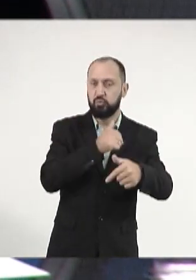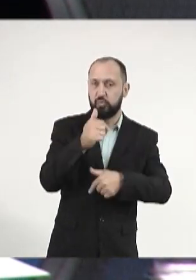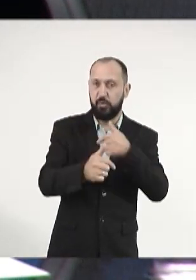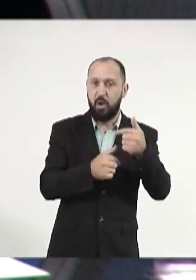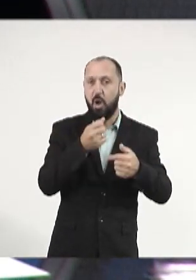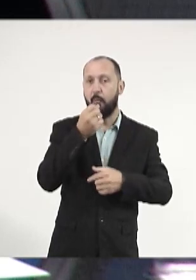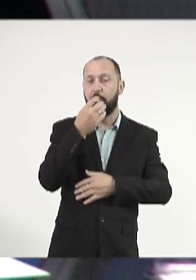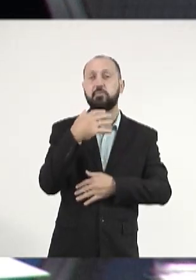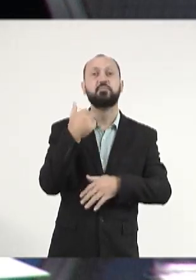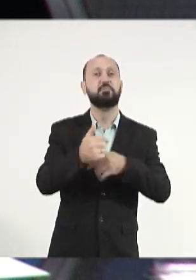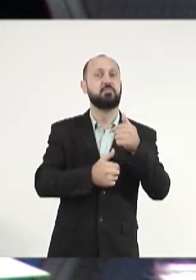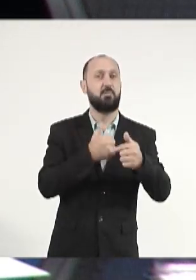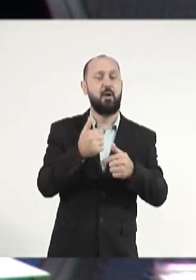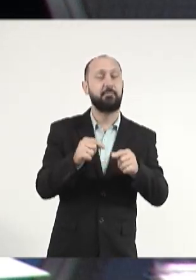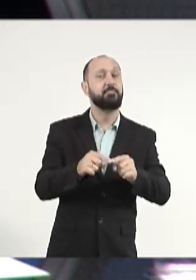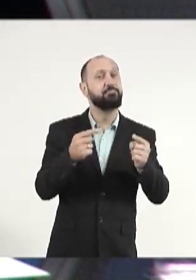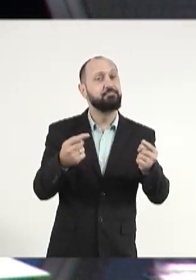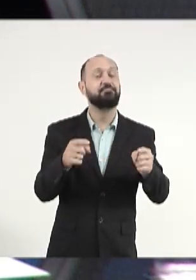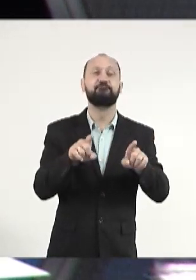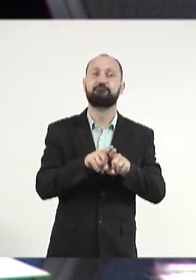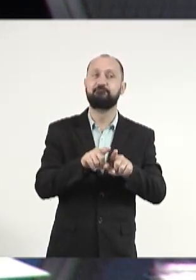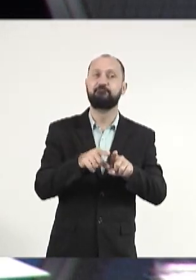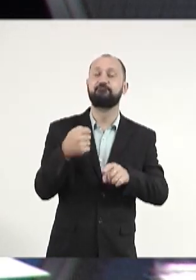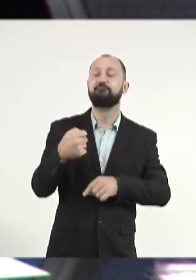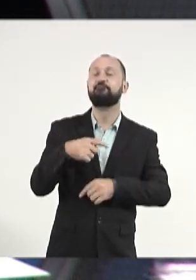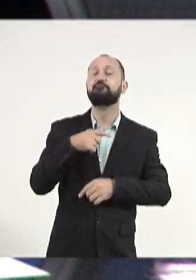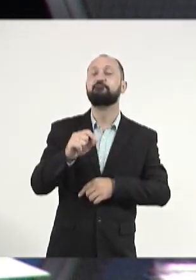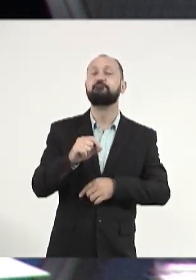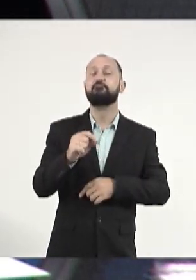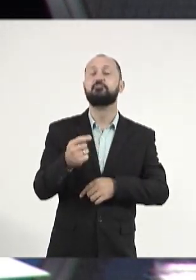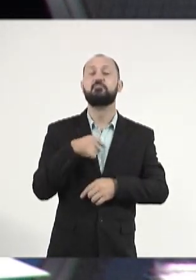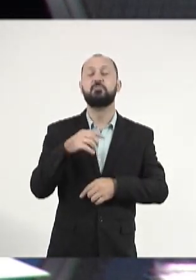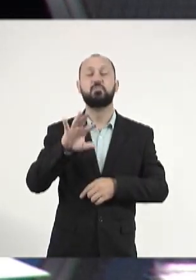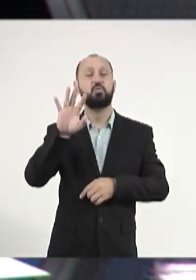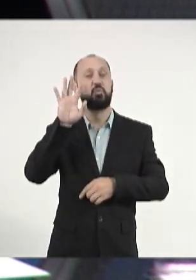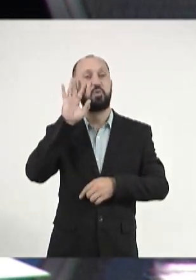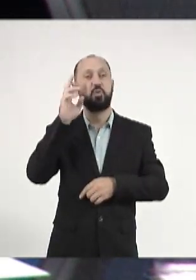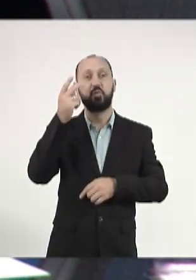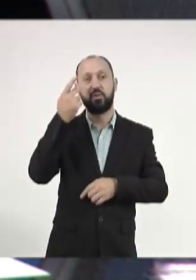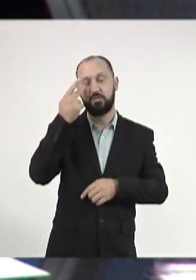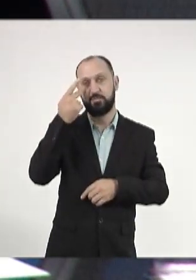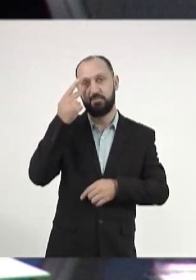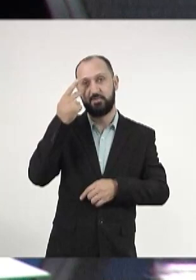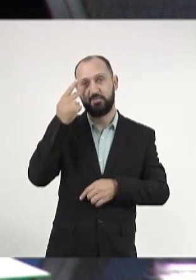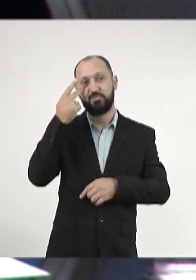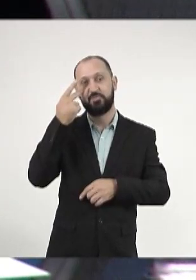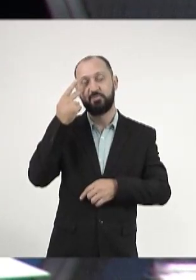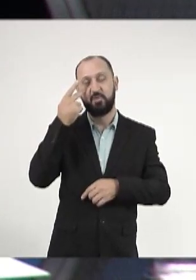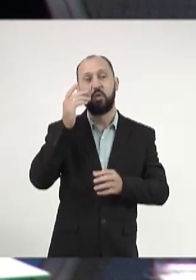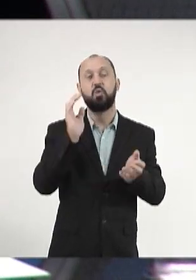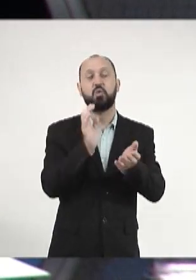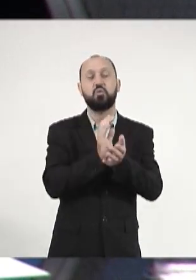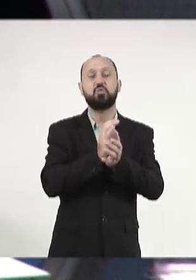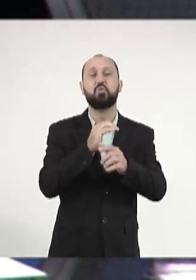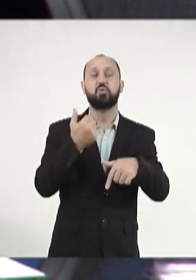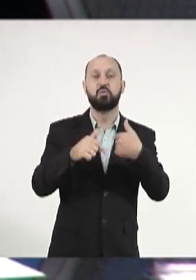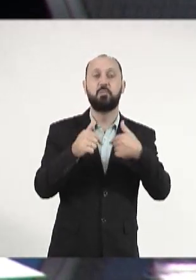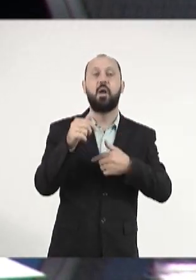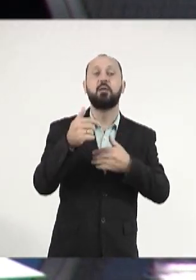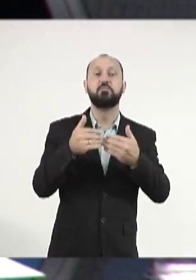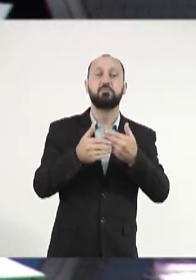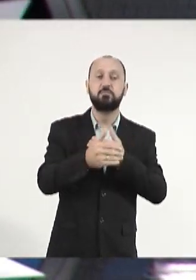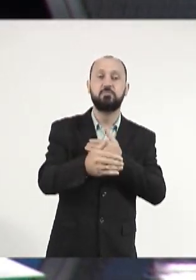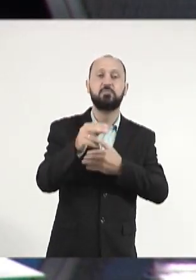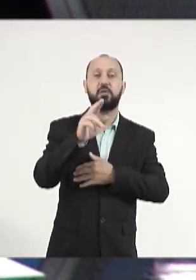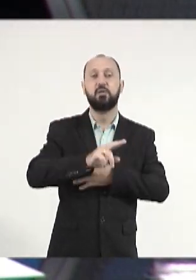desempenhado bom trabalho, mas para isso também precisa do reconhecimento do seu trabalho